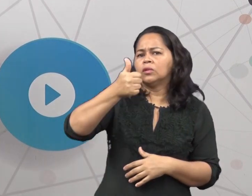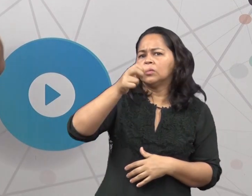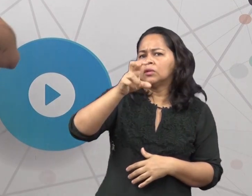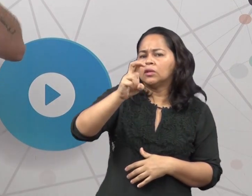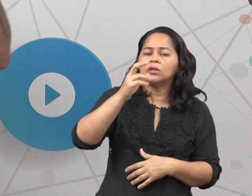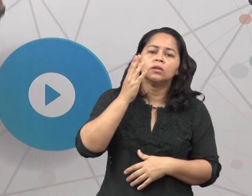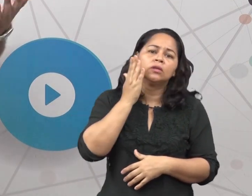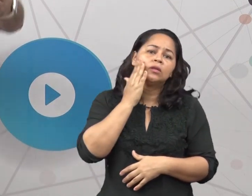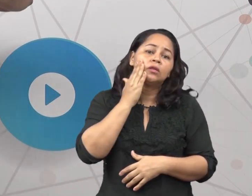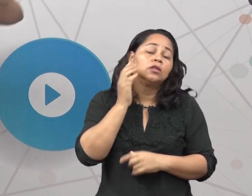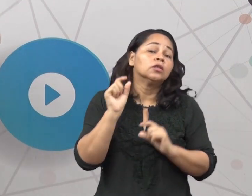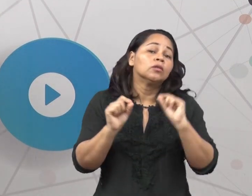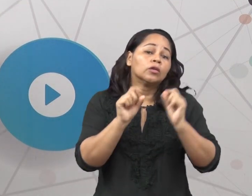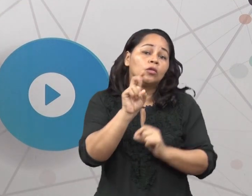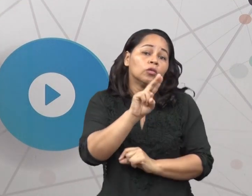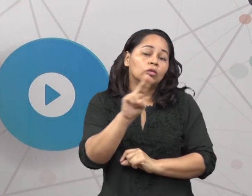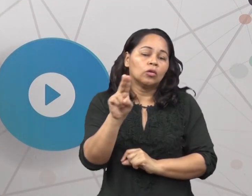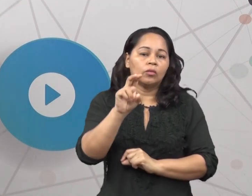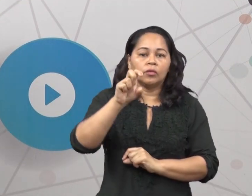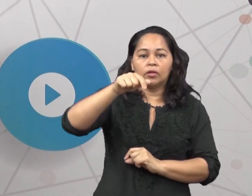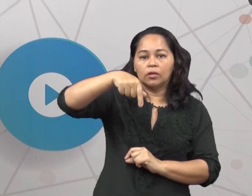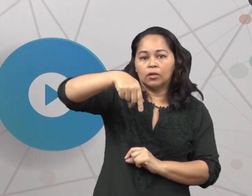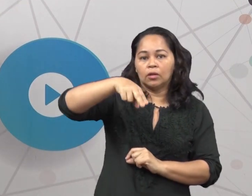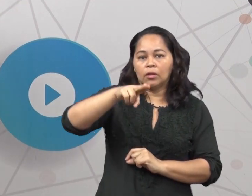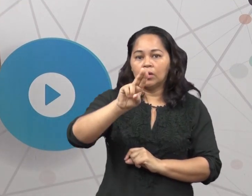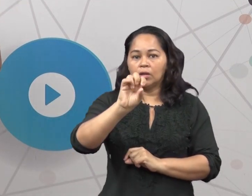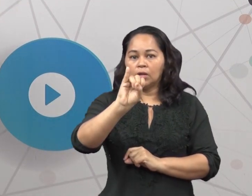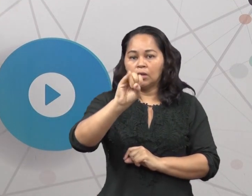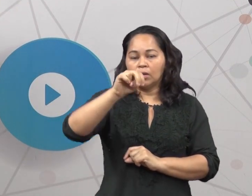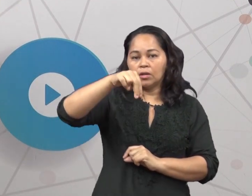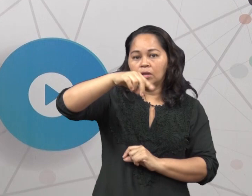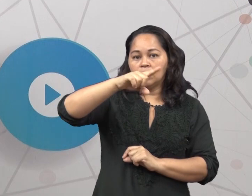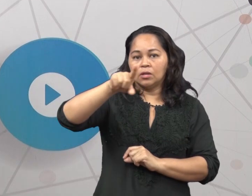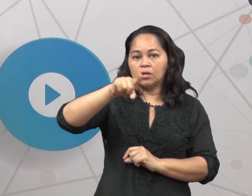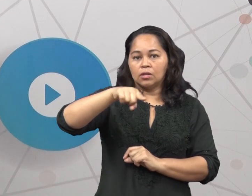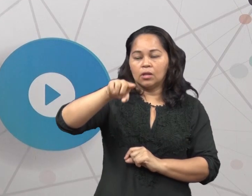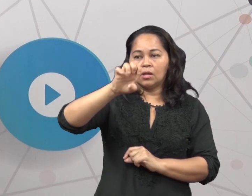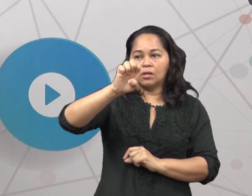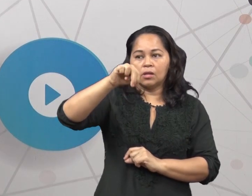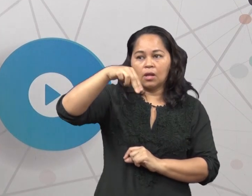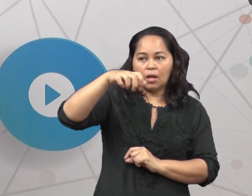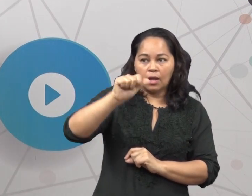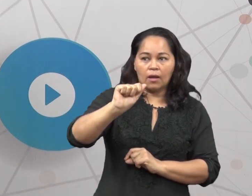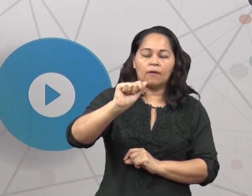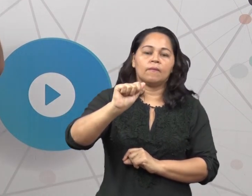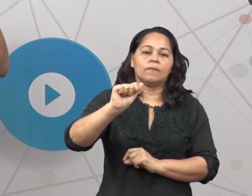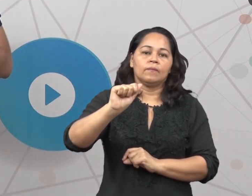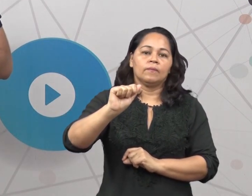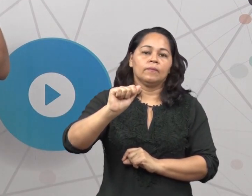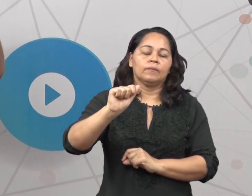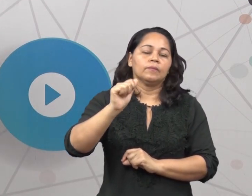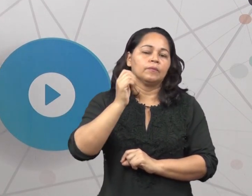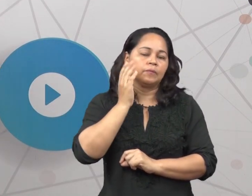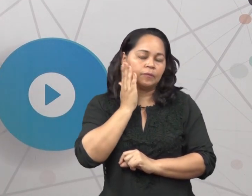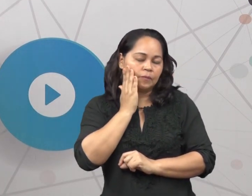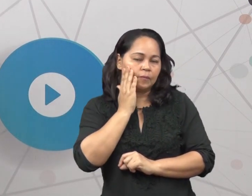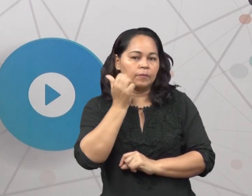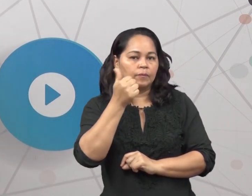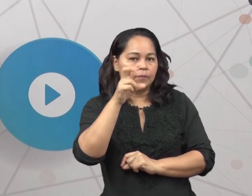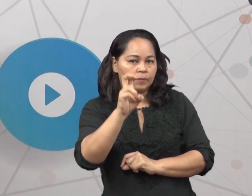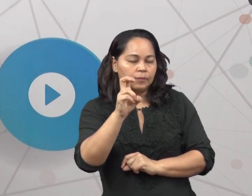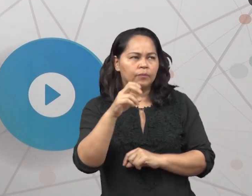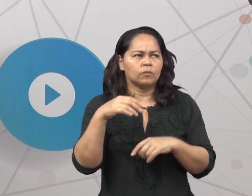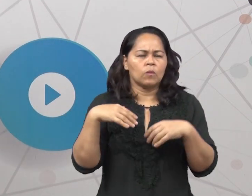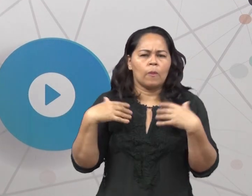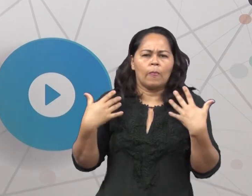quinzena para o evento que eu vou participar. Faltam 15 dias.